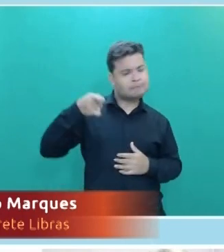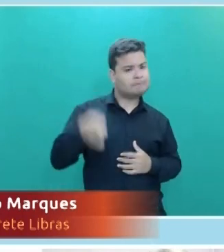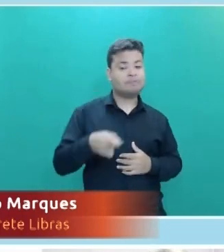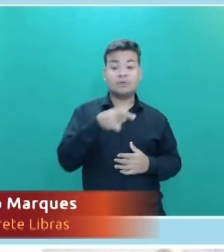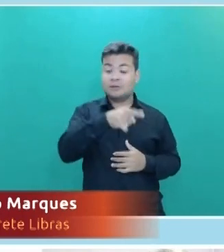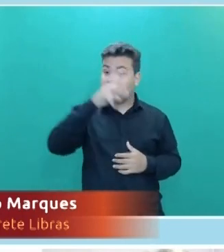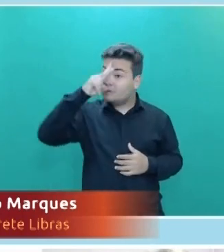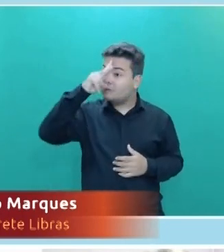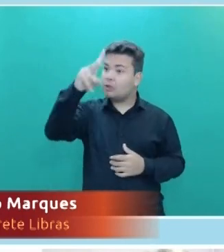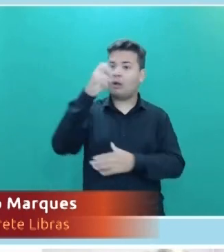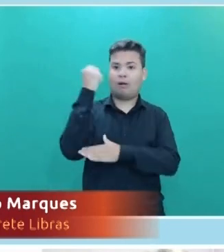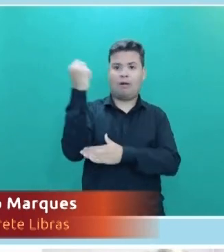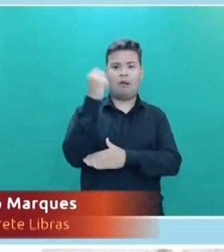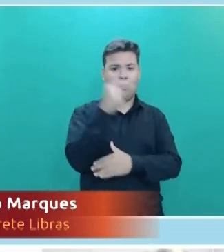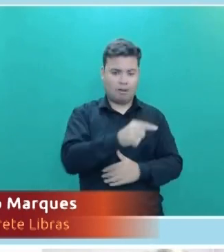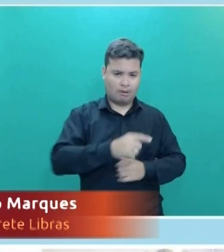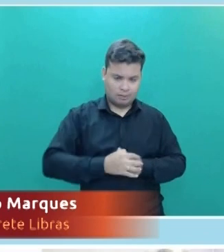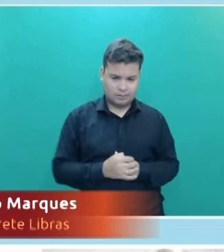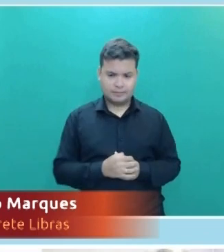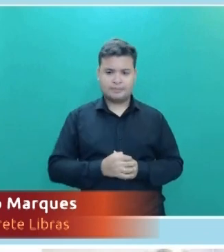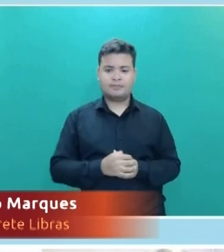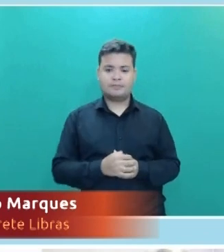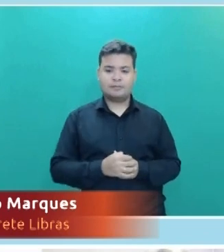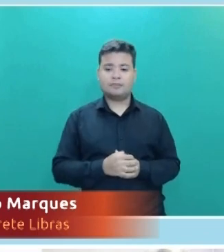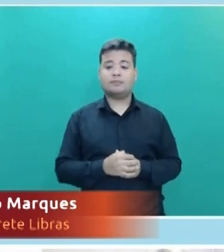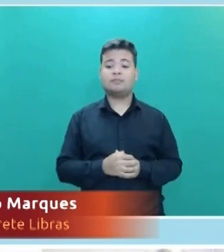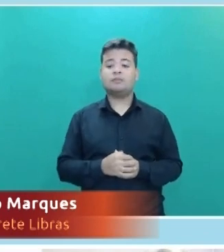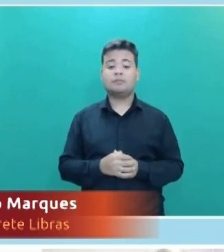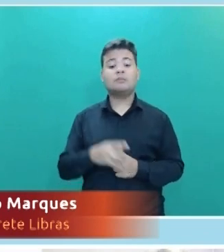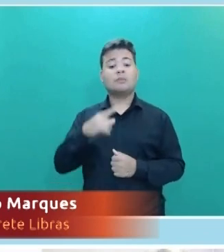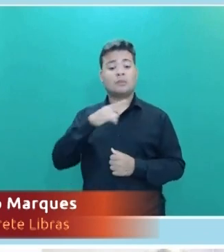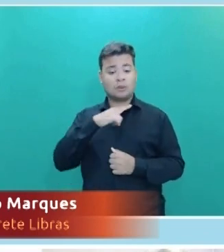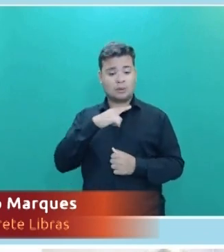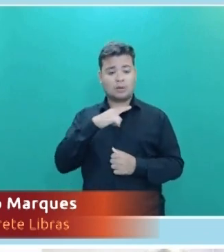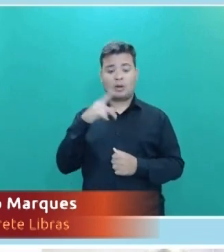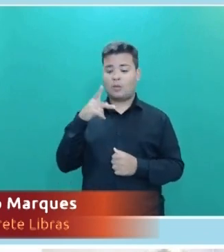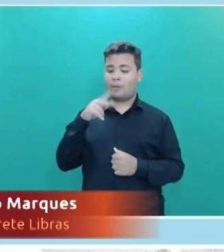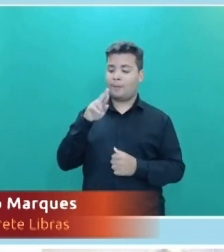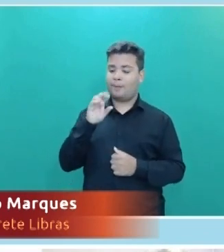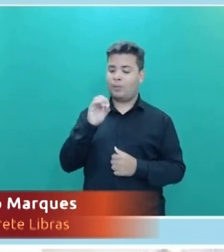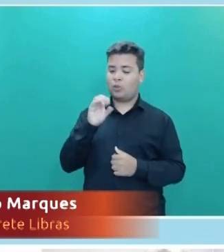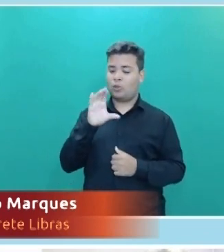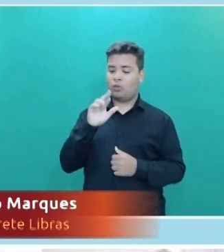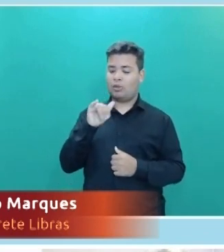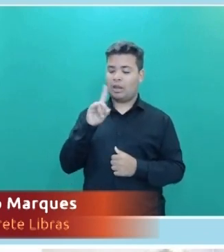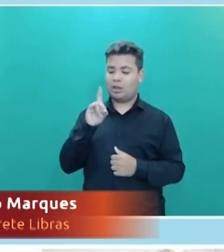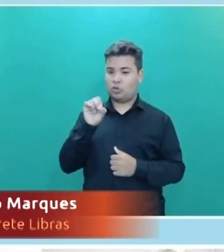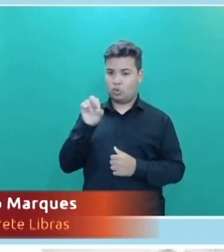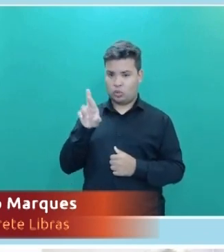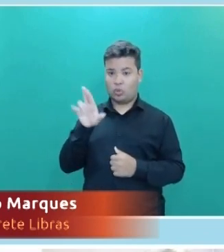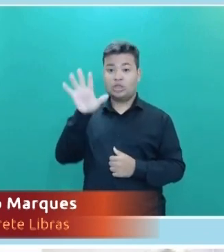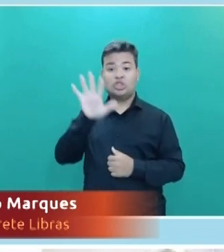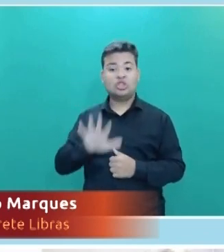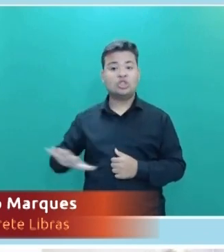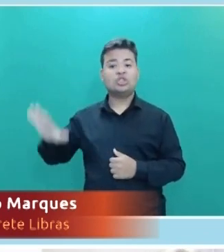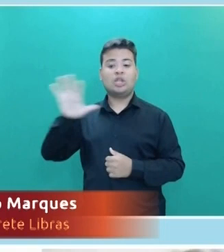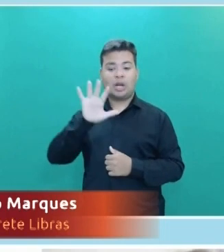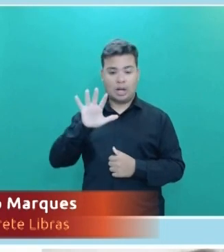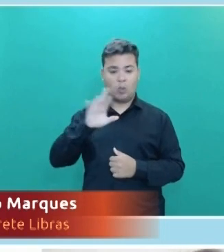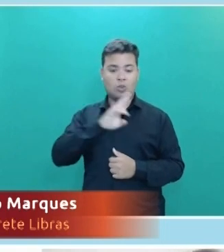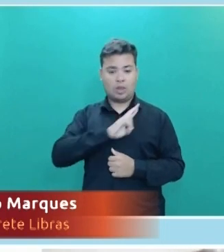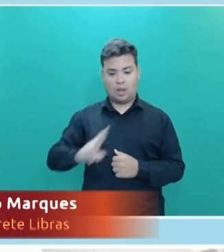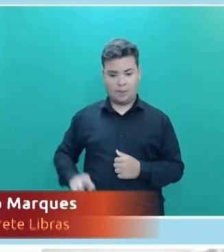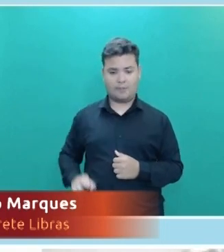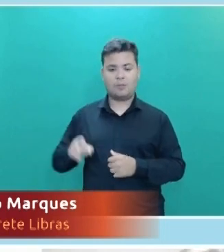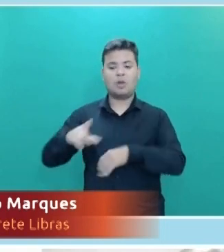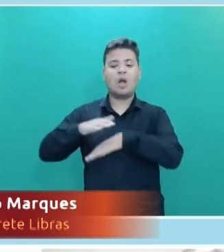Inclusive, a medida solicitada pelo Procurador-Geral da República é justamente considerar, como a